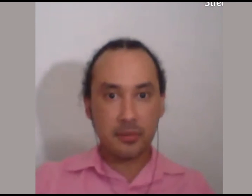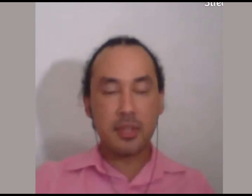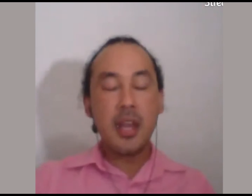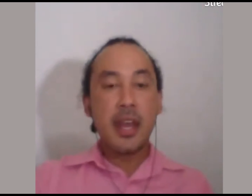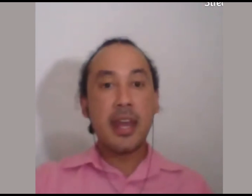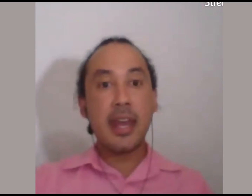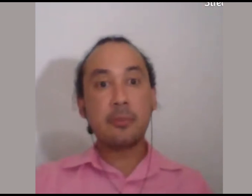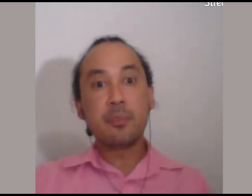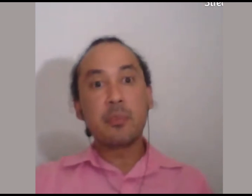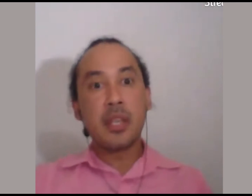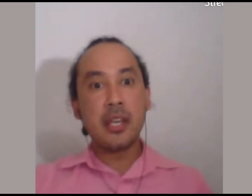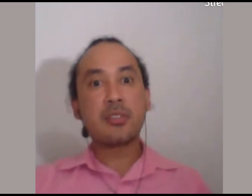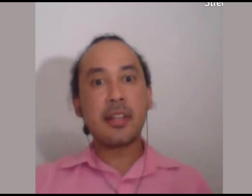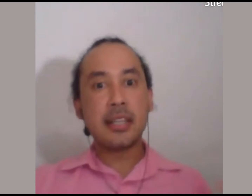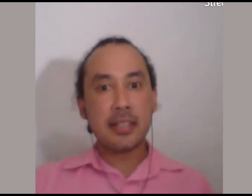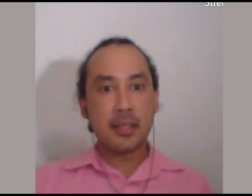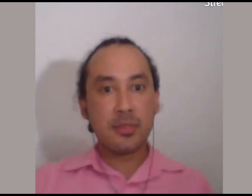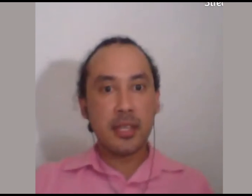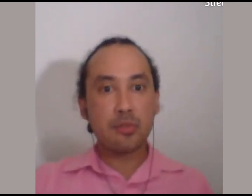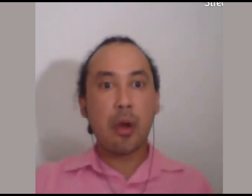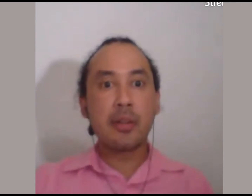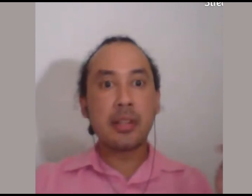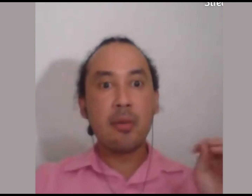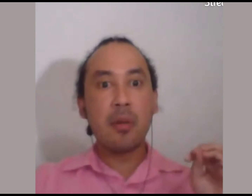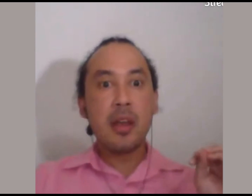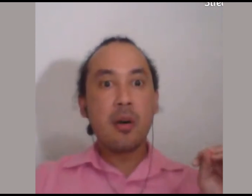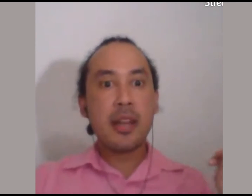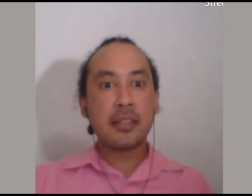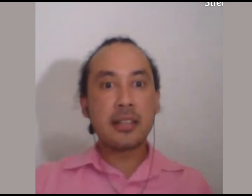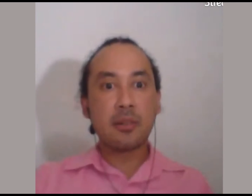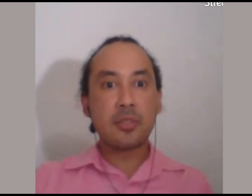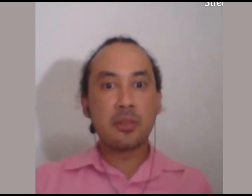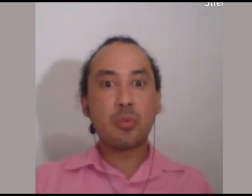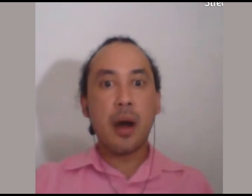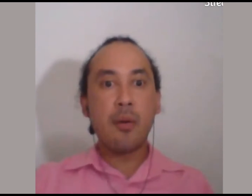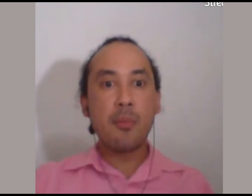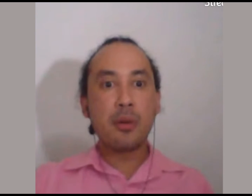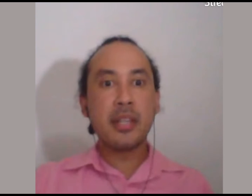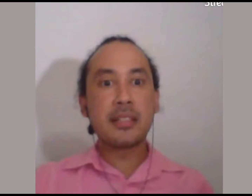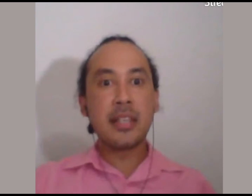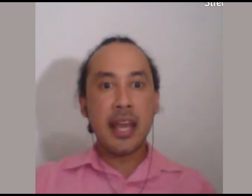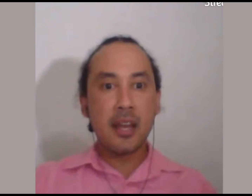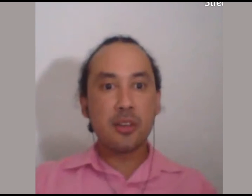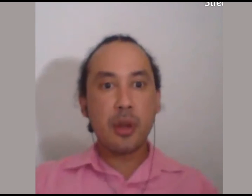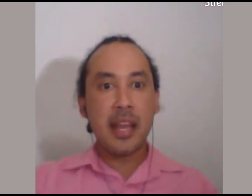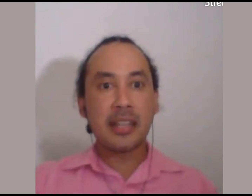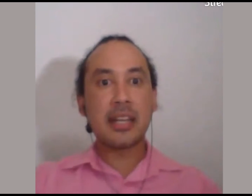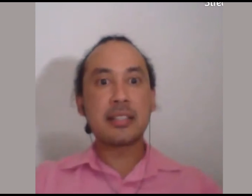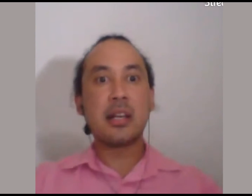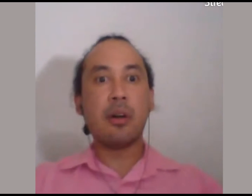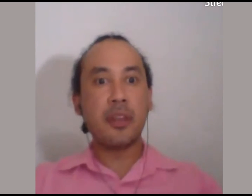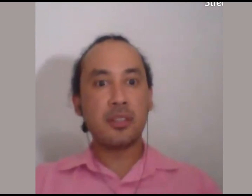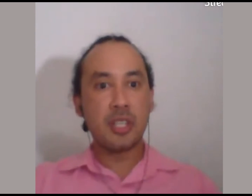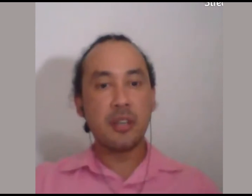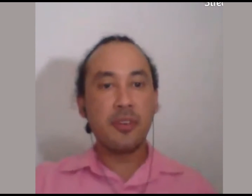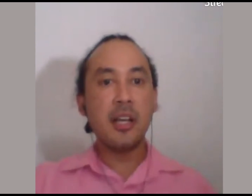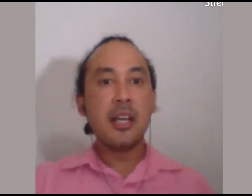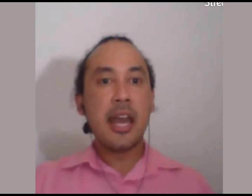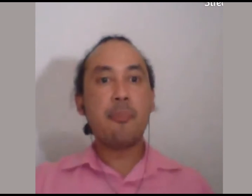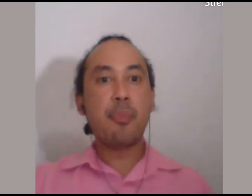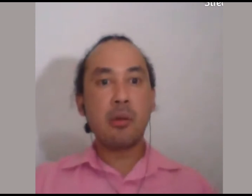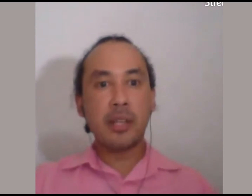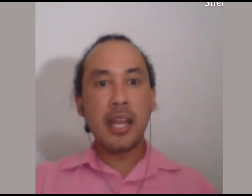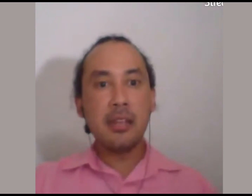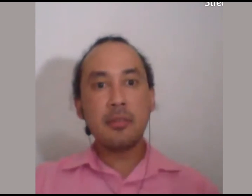os sexos. E isso é orientação sexual. Então, orientação sexual é o meu desejo, a minha atração